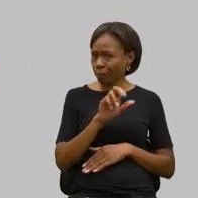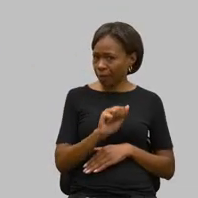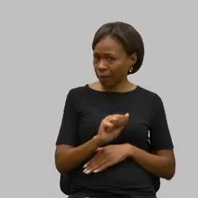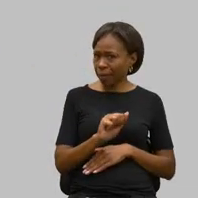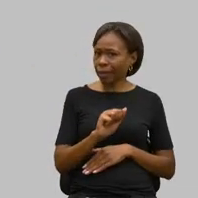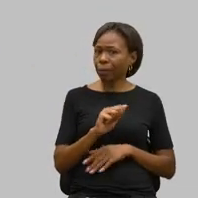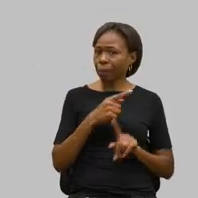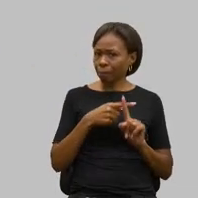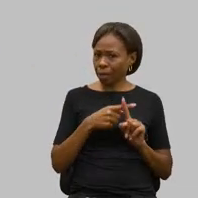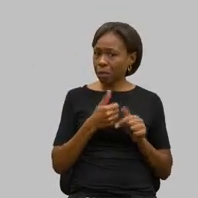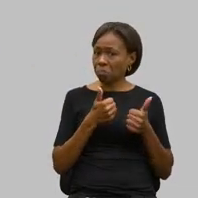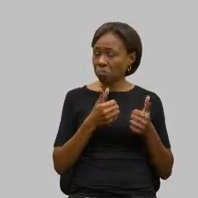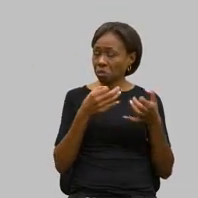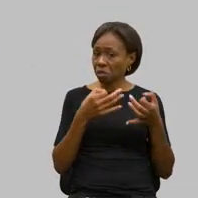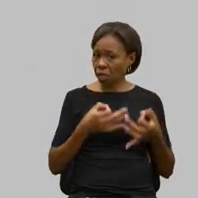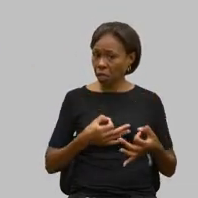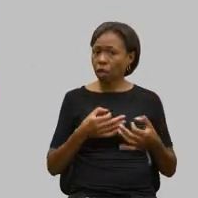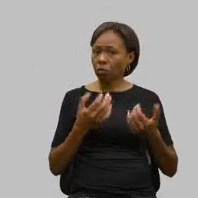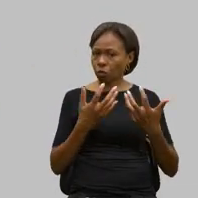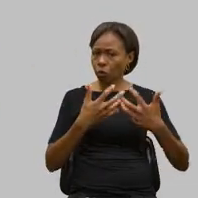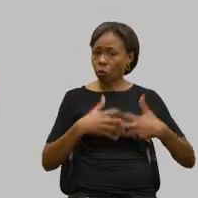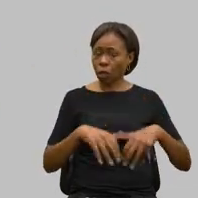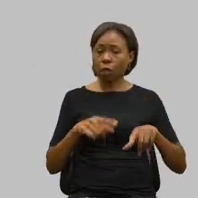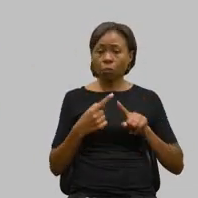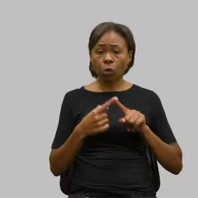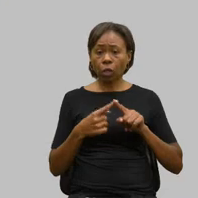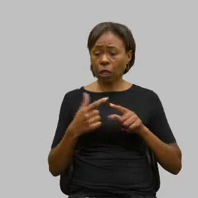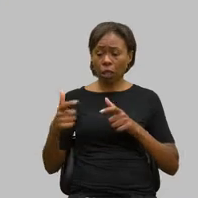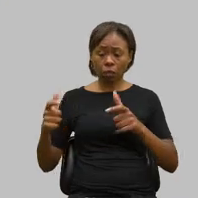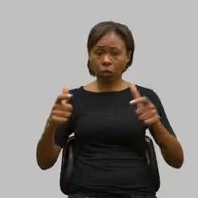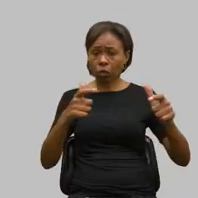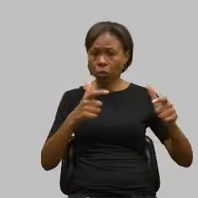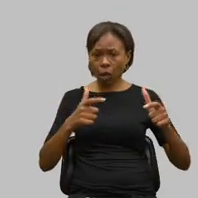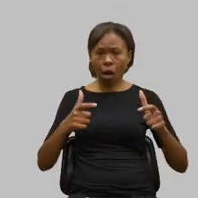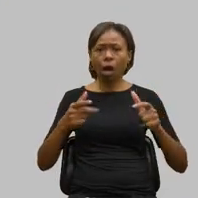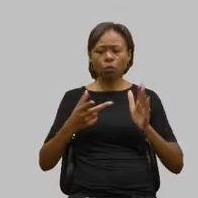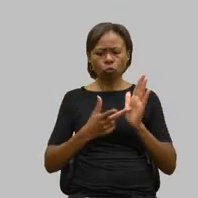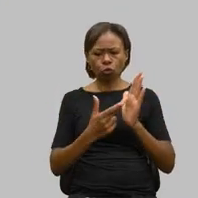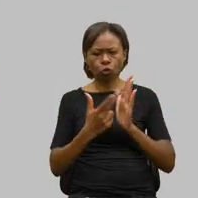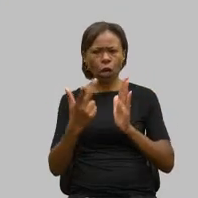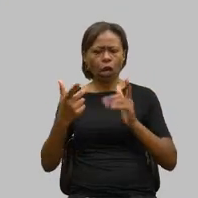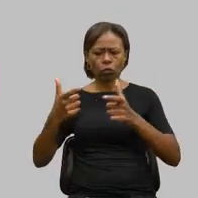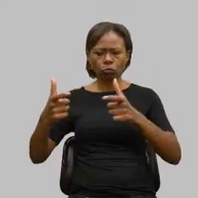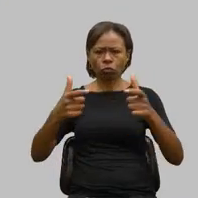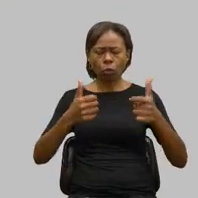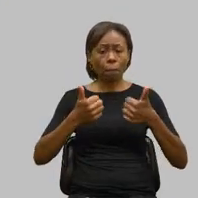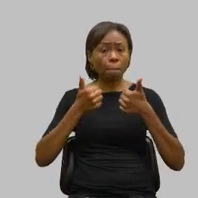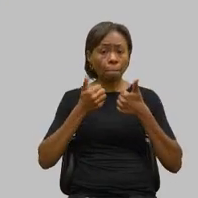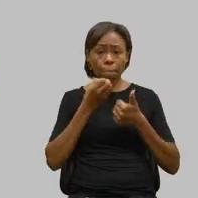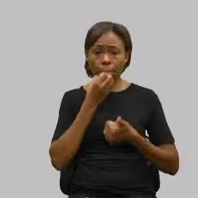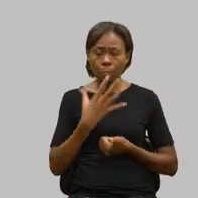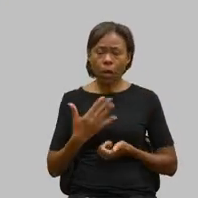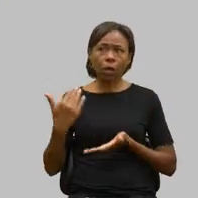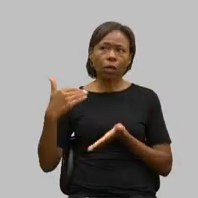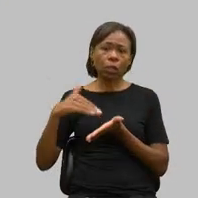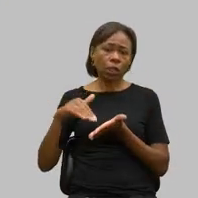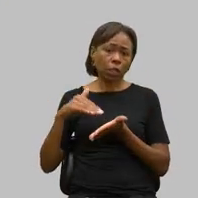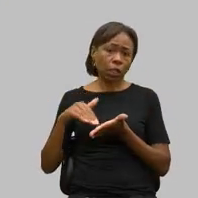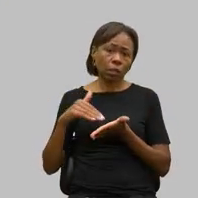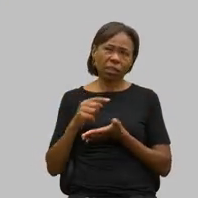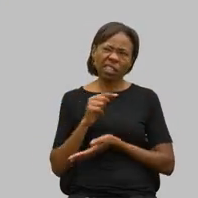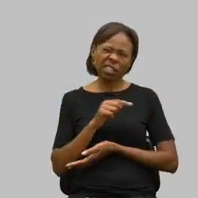agora tem carreira de anestesia bom, tem foco cirúrgico bom, isso via secretaria. É redundância eu falar aqui do Apera Mais.